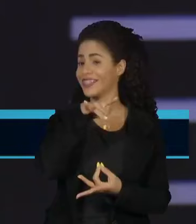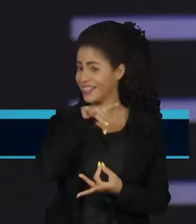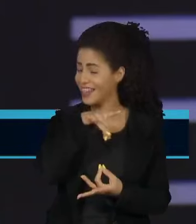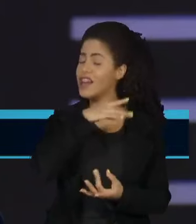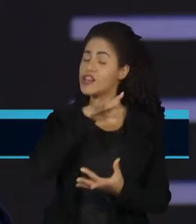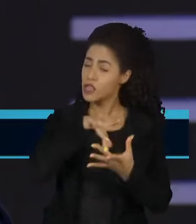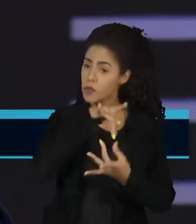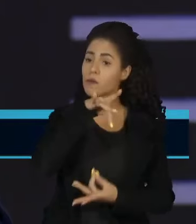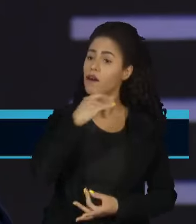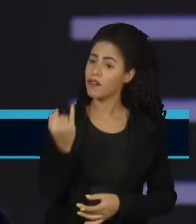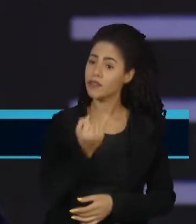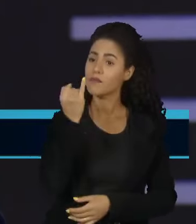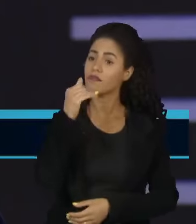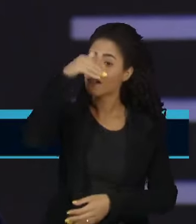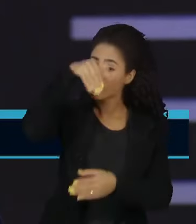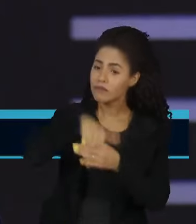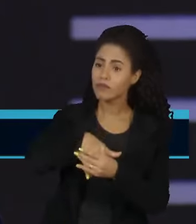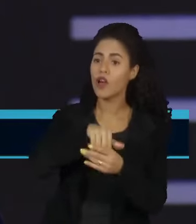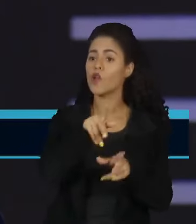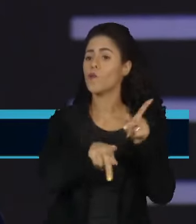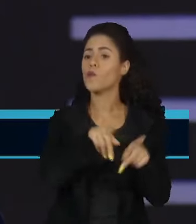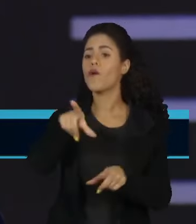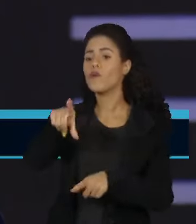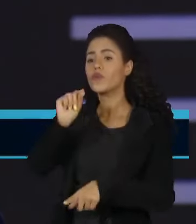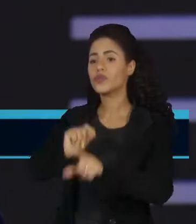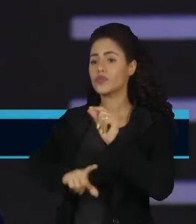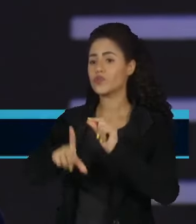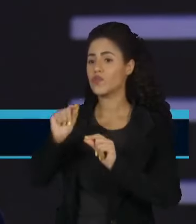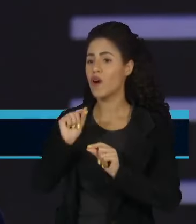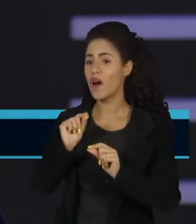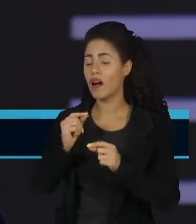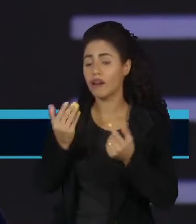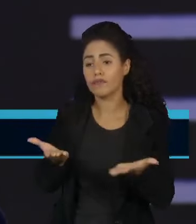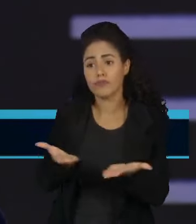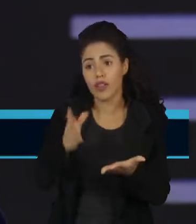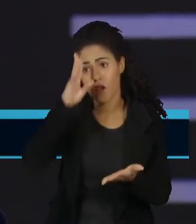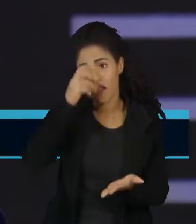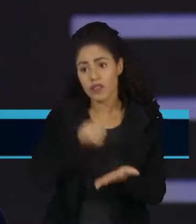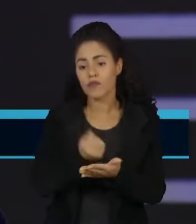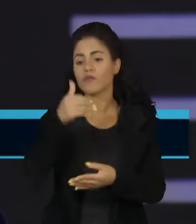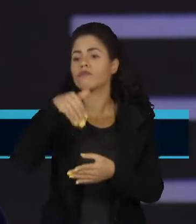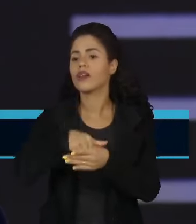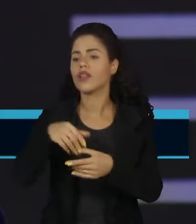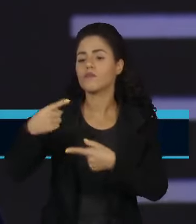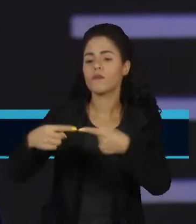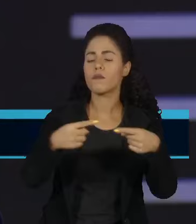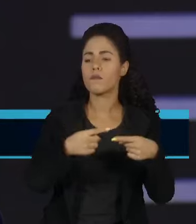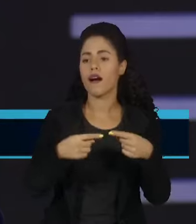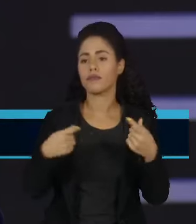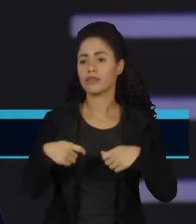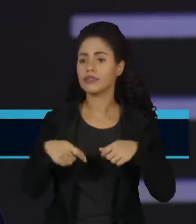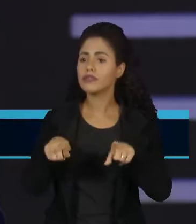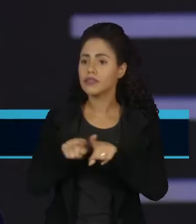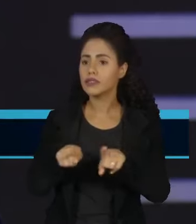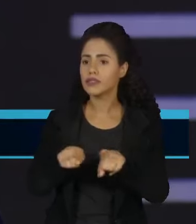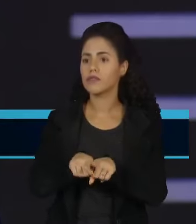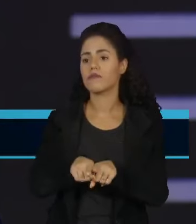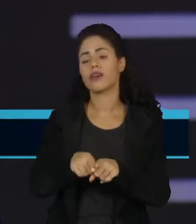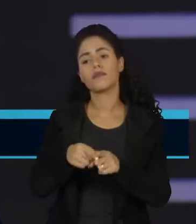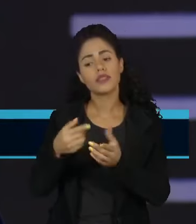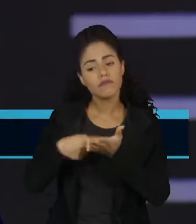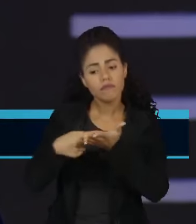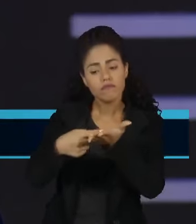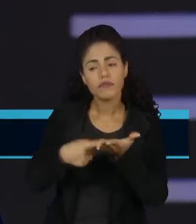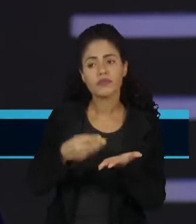liberdades. E ver que democracia é convivência de contrários. E se resolve isso no voto, no diálogo, eventualmente na conciliação,